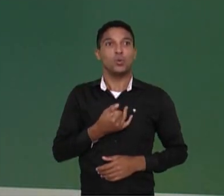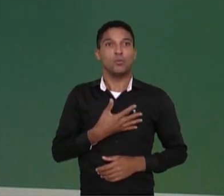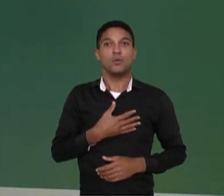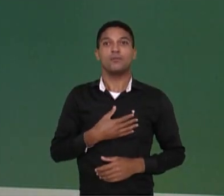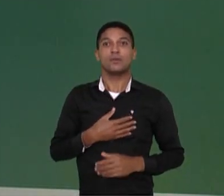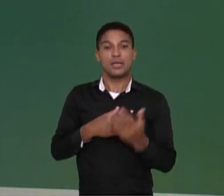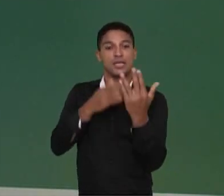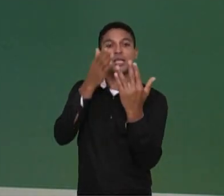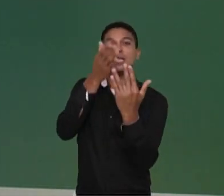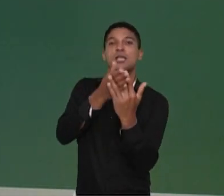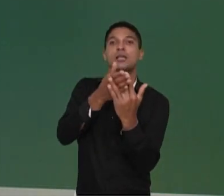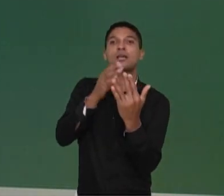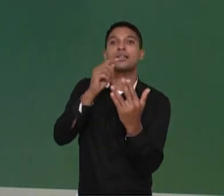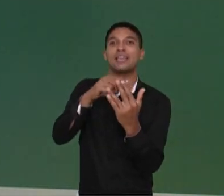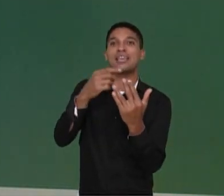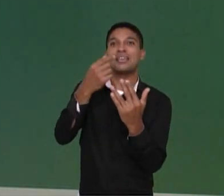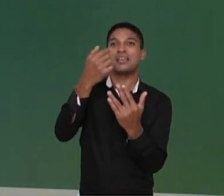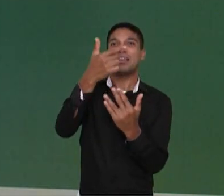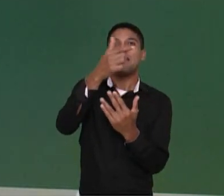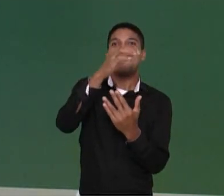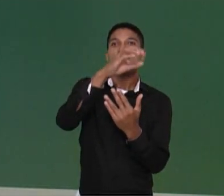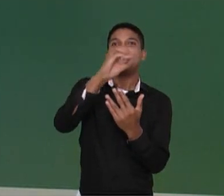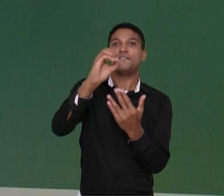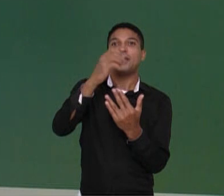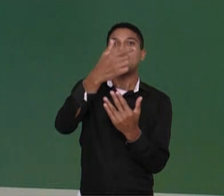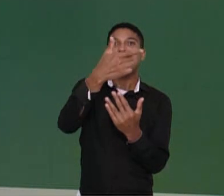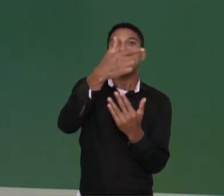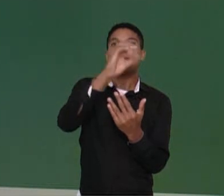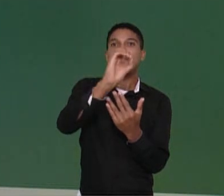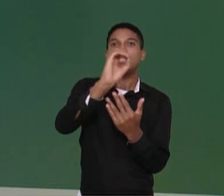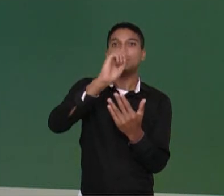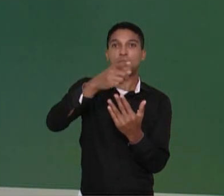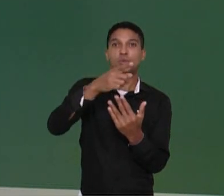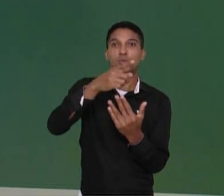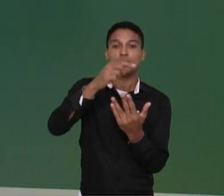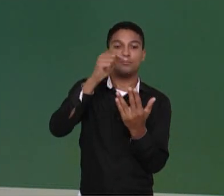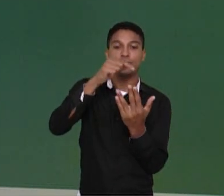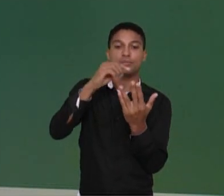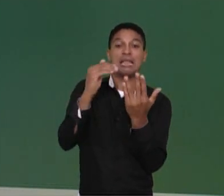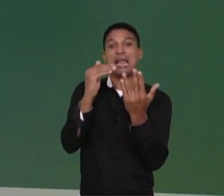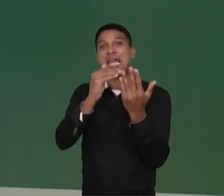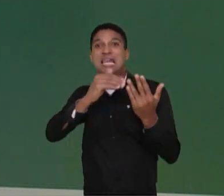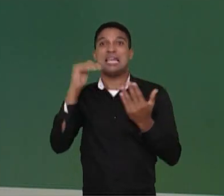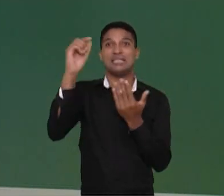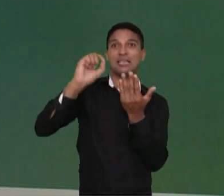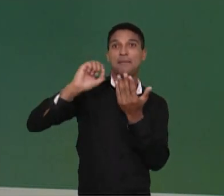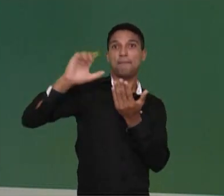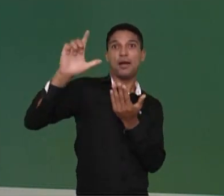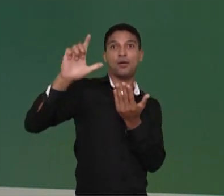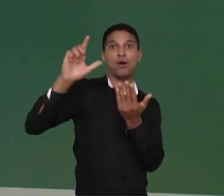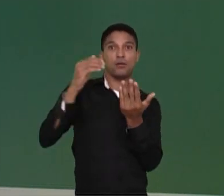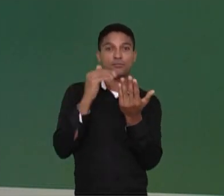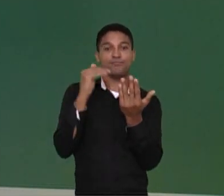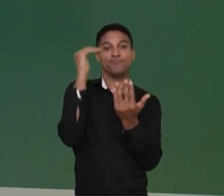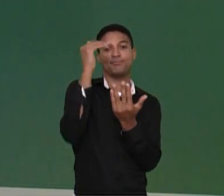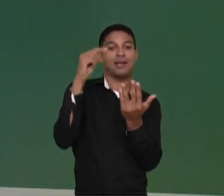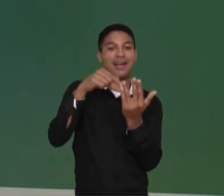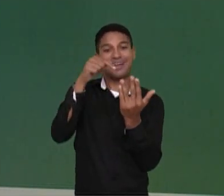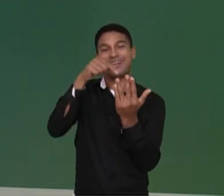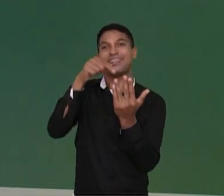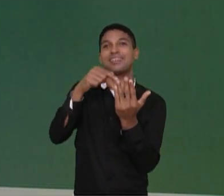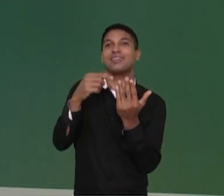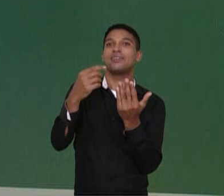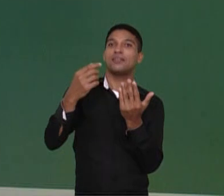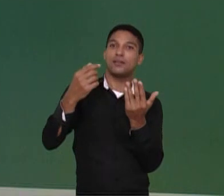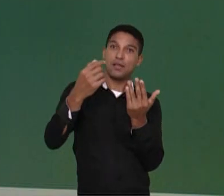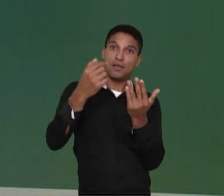que 20 mil e menor que 25 mil, é 21 mil reais,